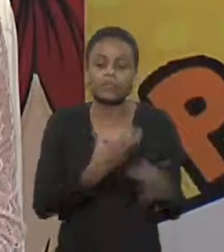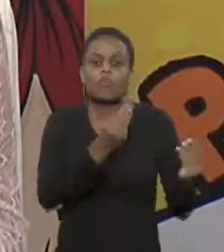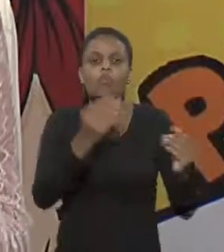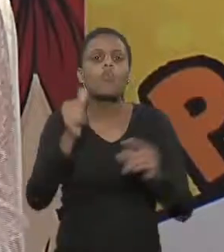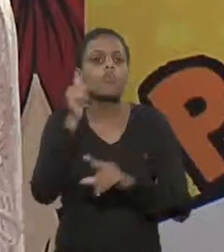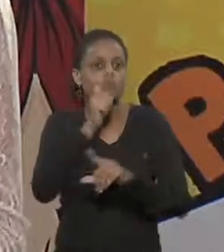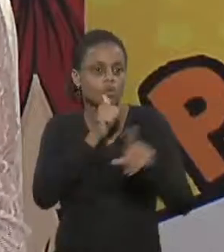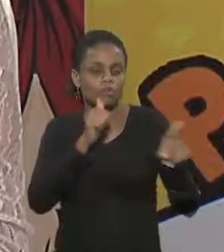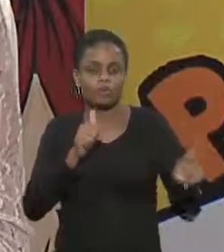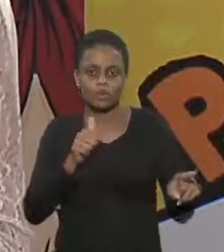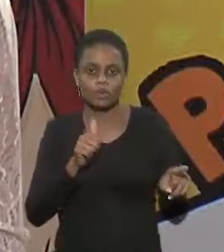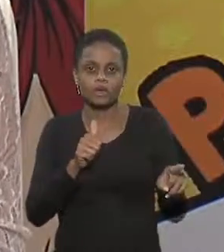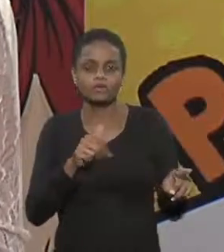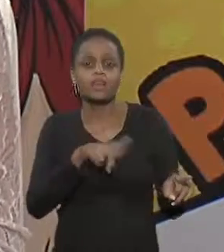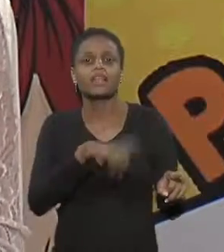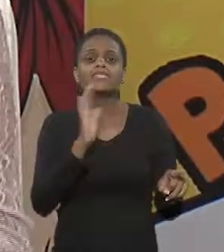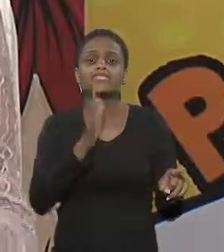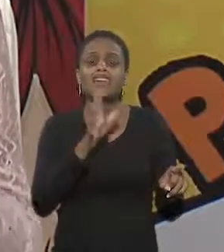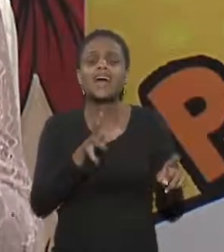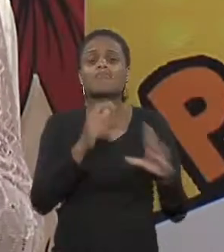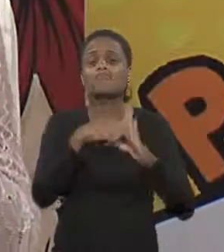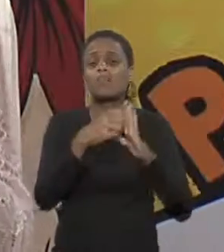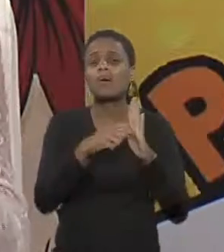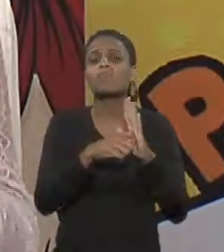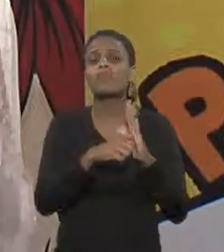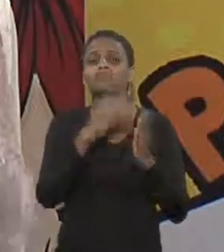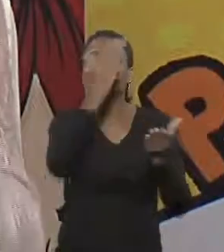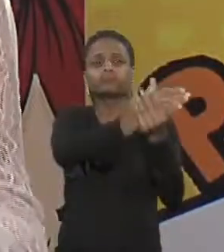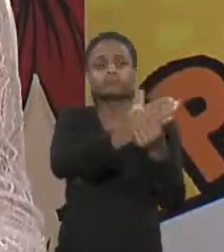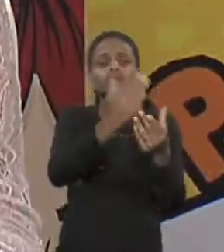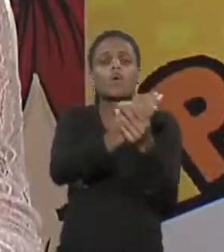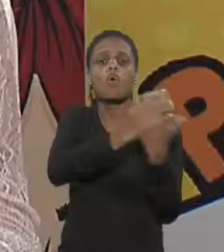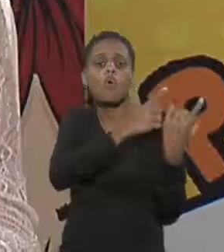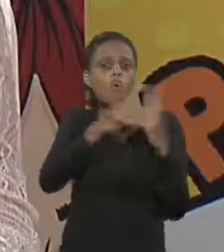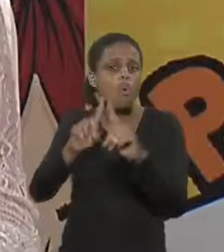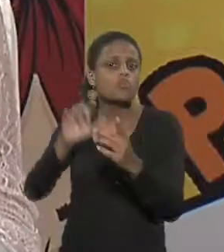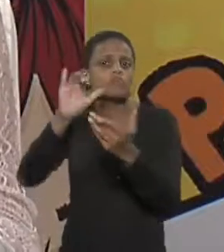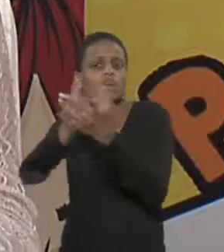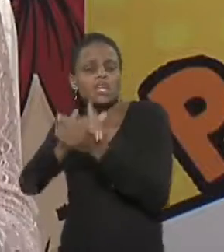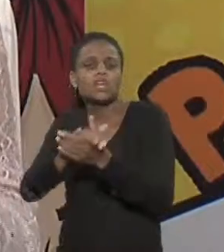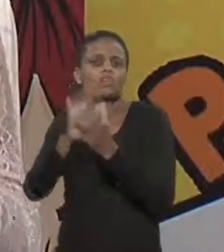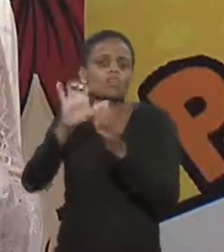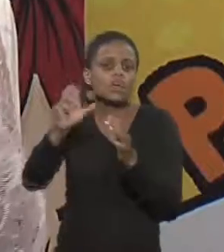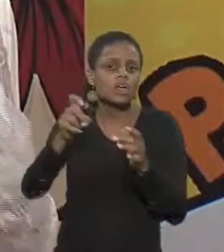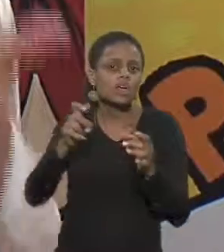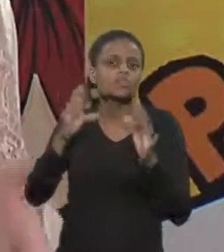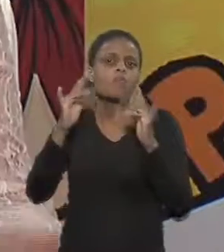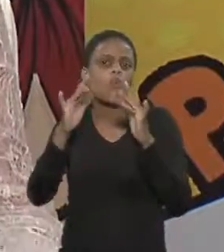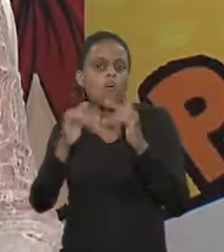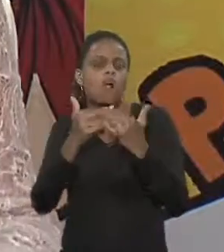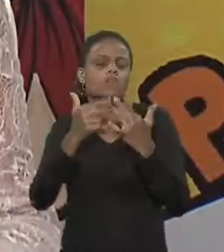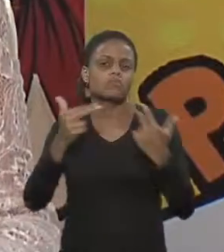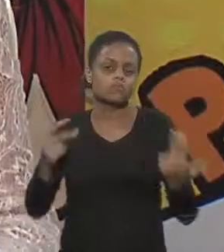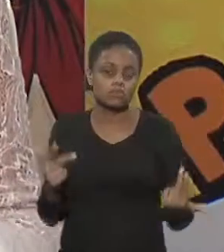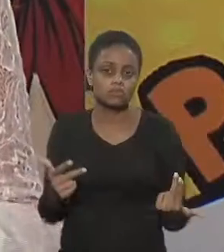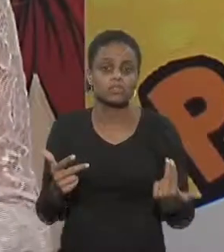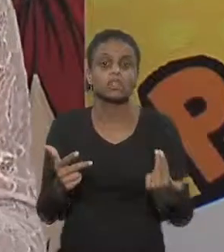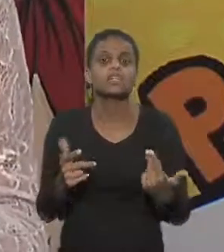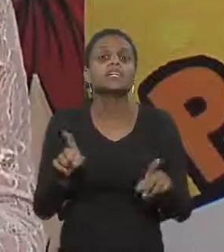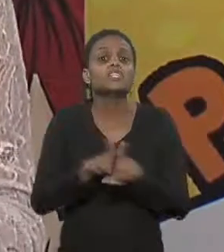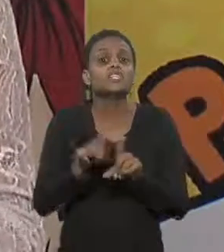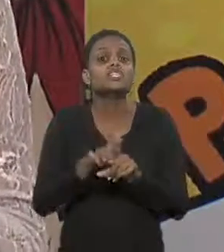E muitas dessas mulheres já tinham feito denúncias contra os parceiros ou os